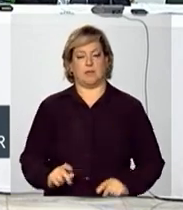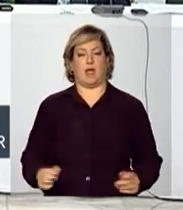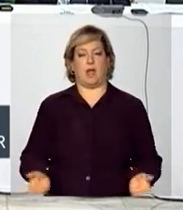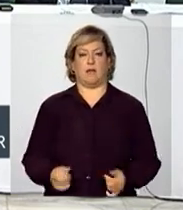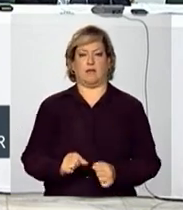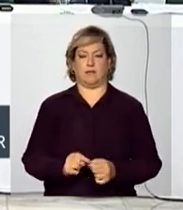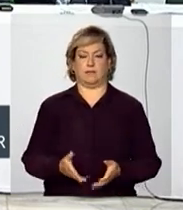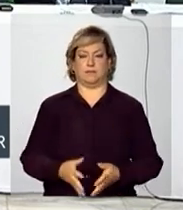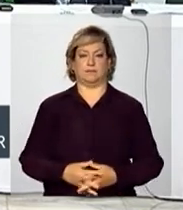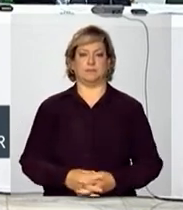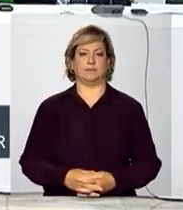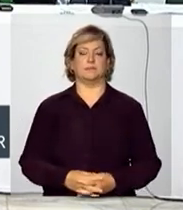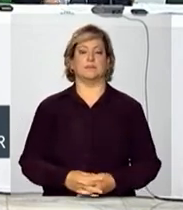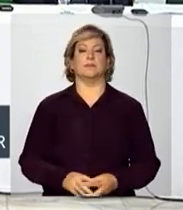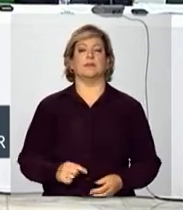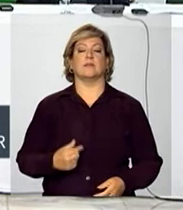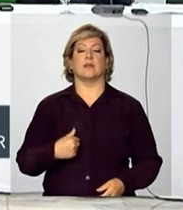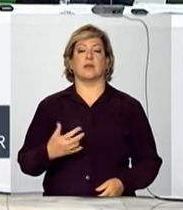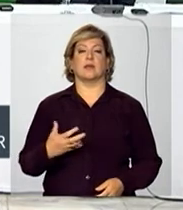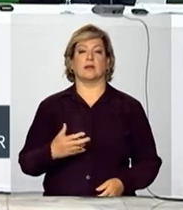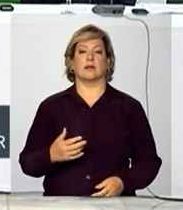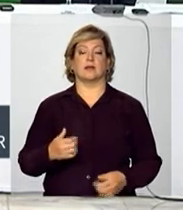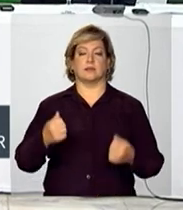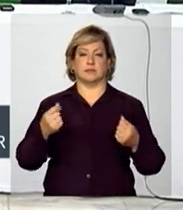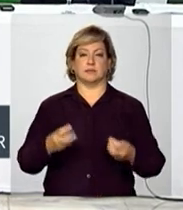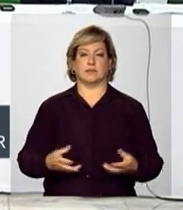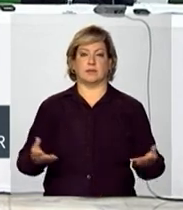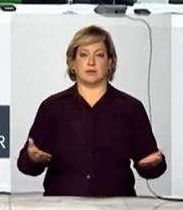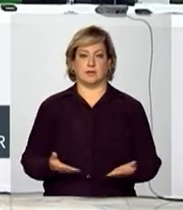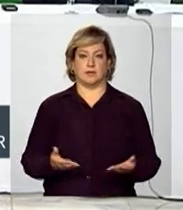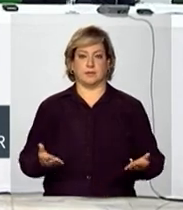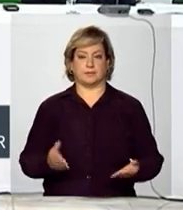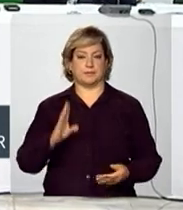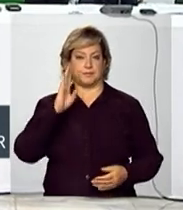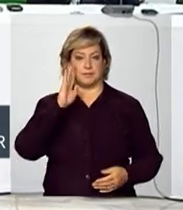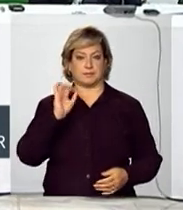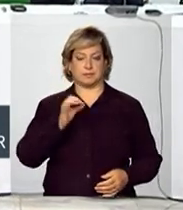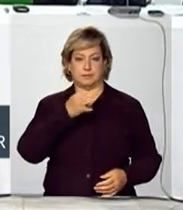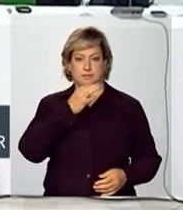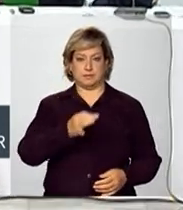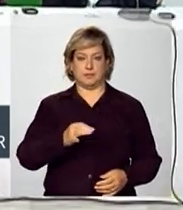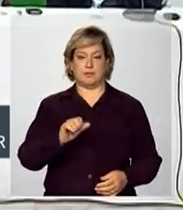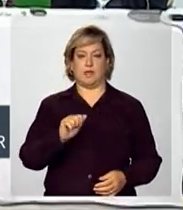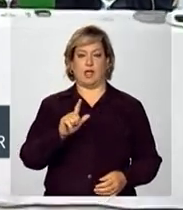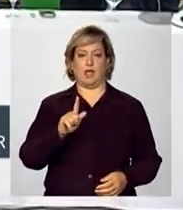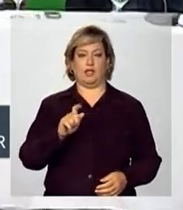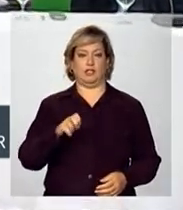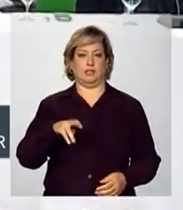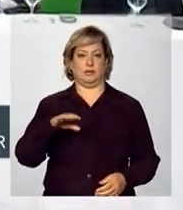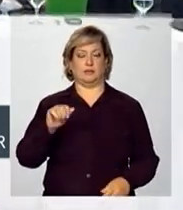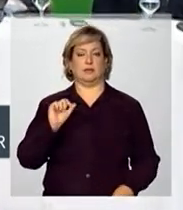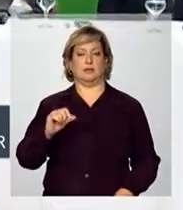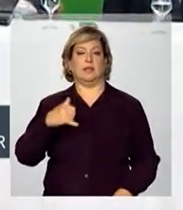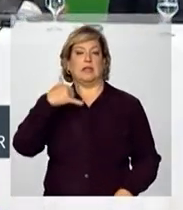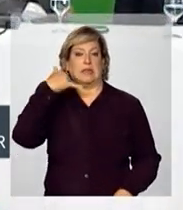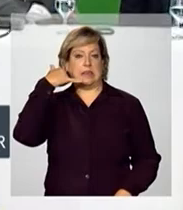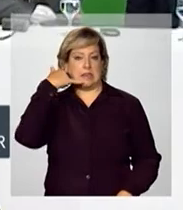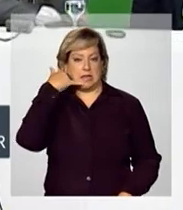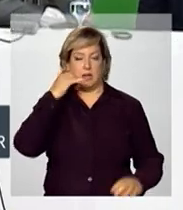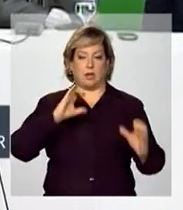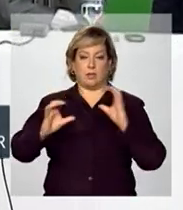por favor é eu só queria fazer uma colocação do ponto de vista da agência telecomunicações